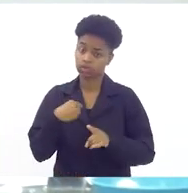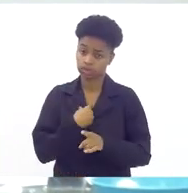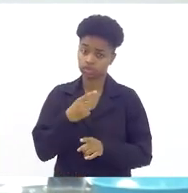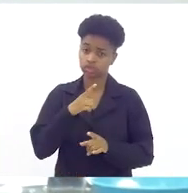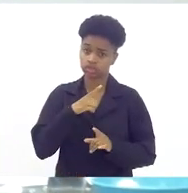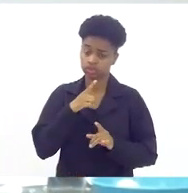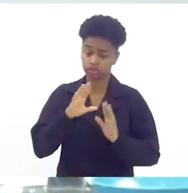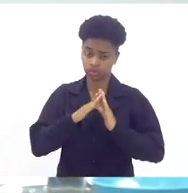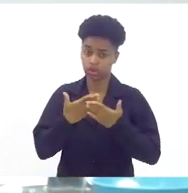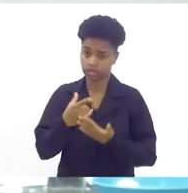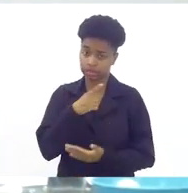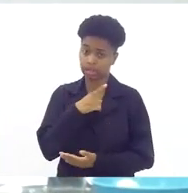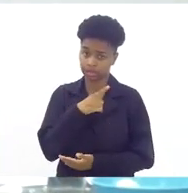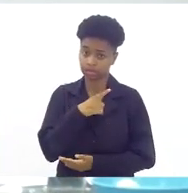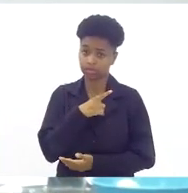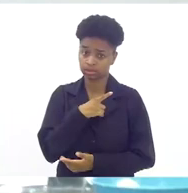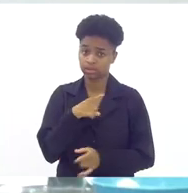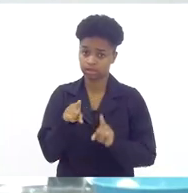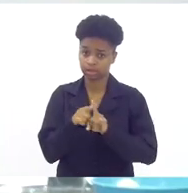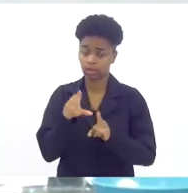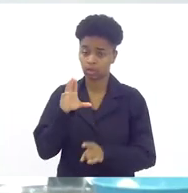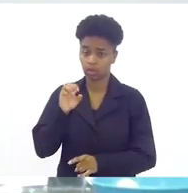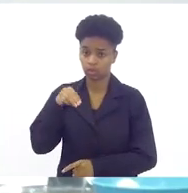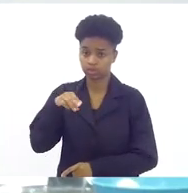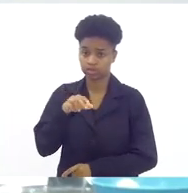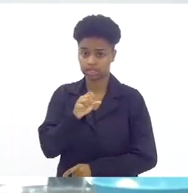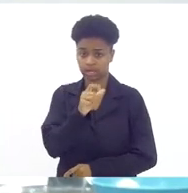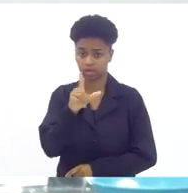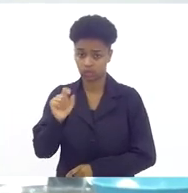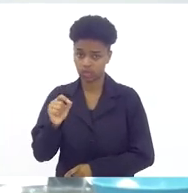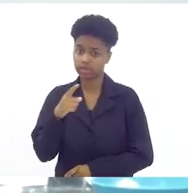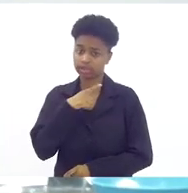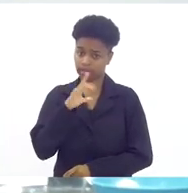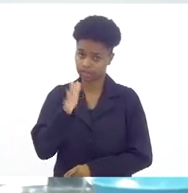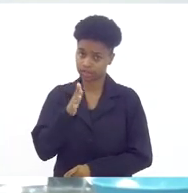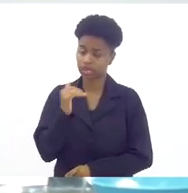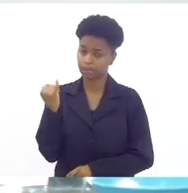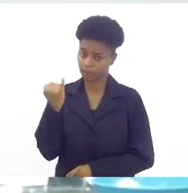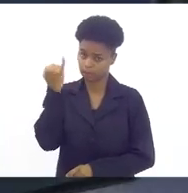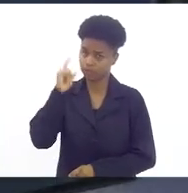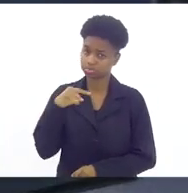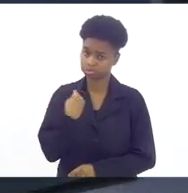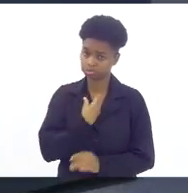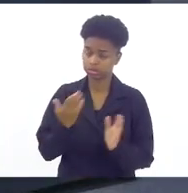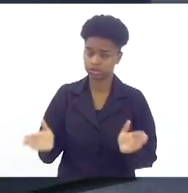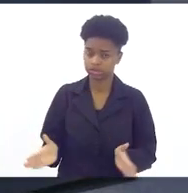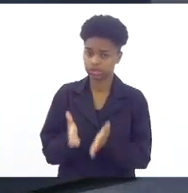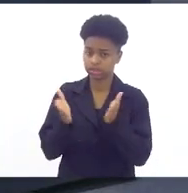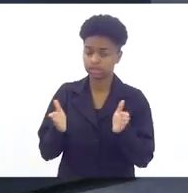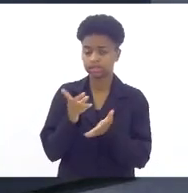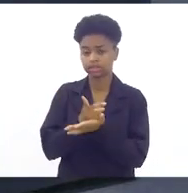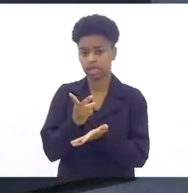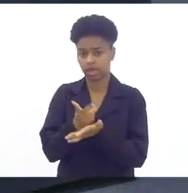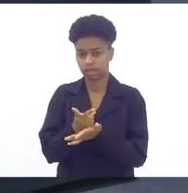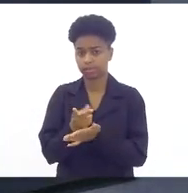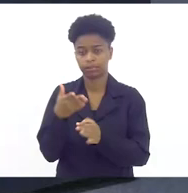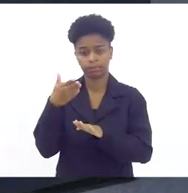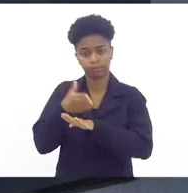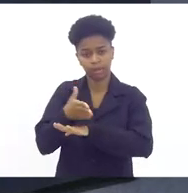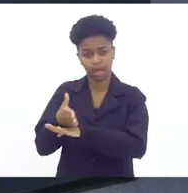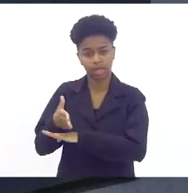incentiva isso e conselho escolar isso é extremamente importante essa participação